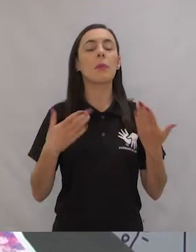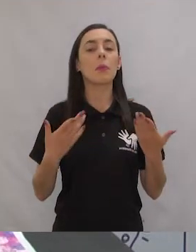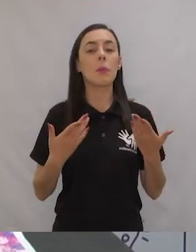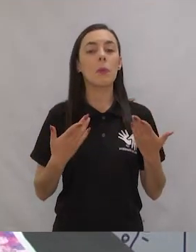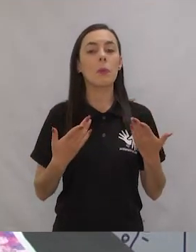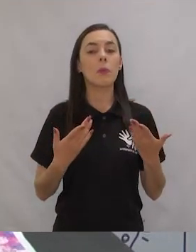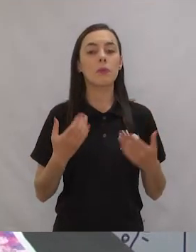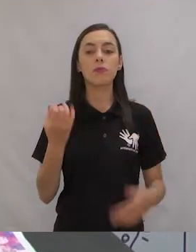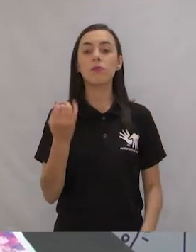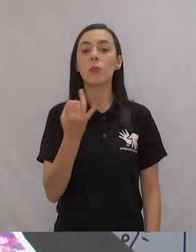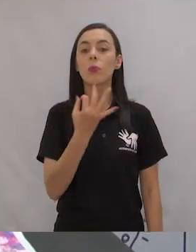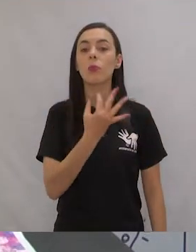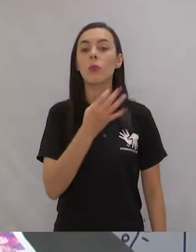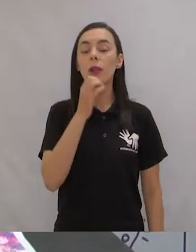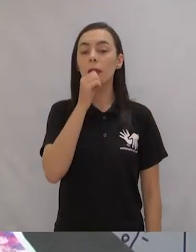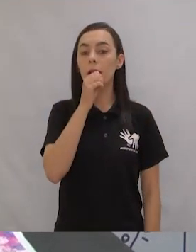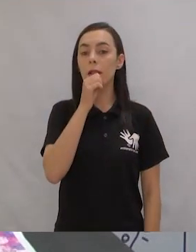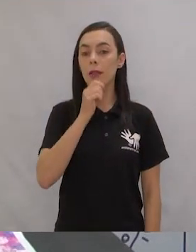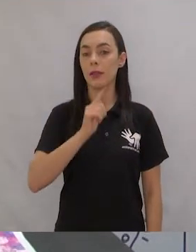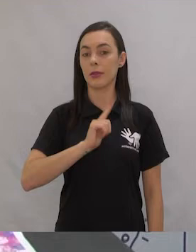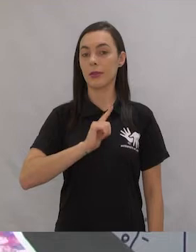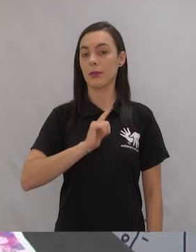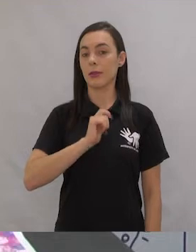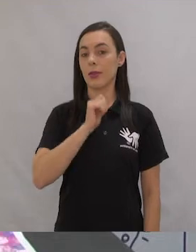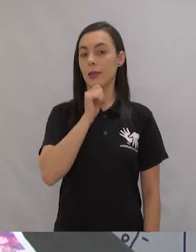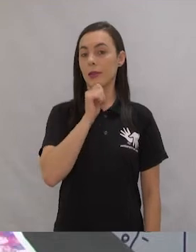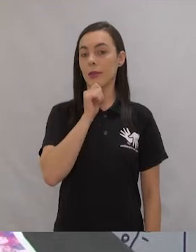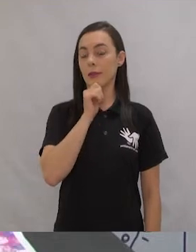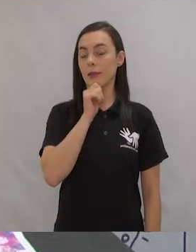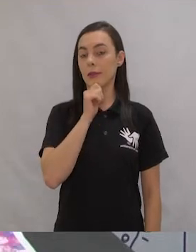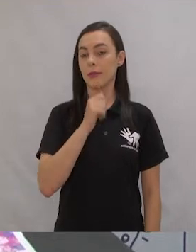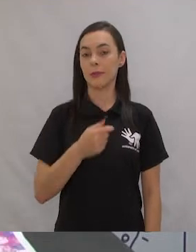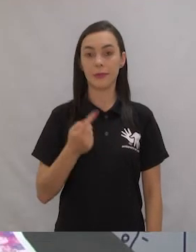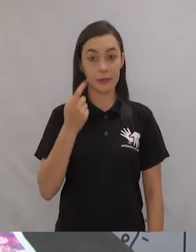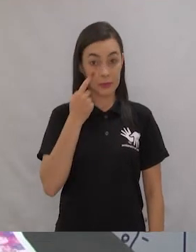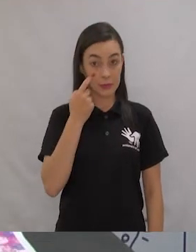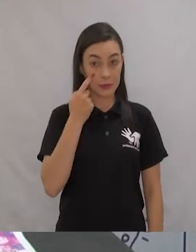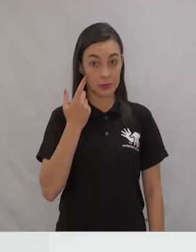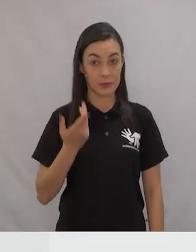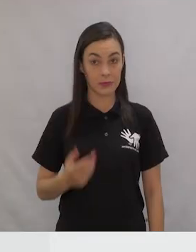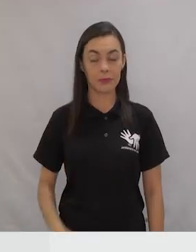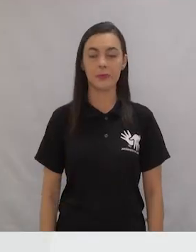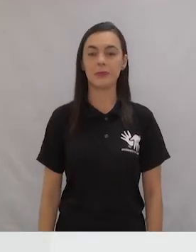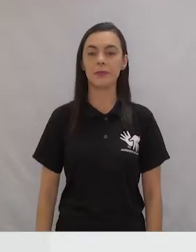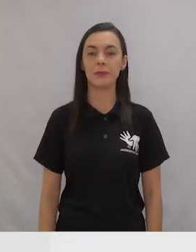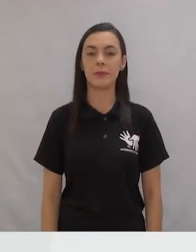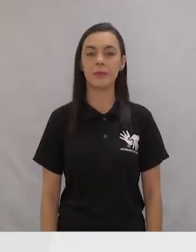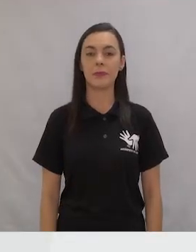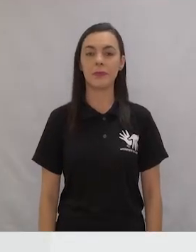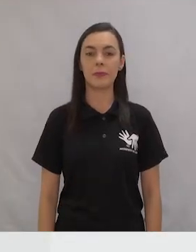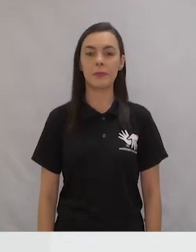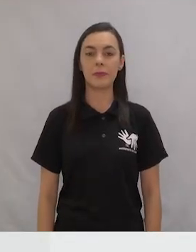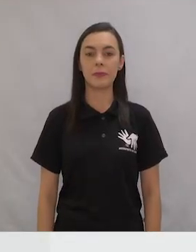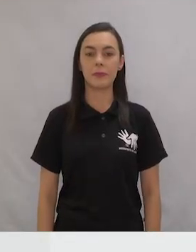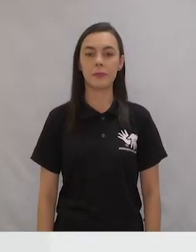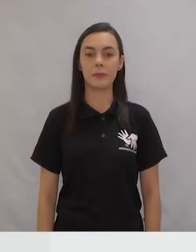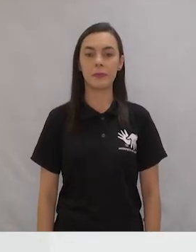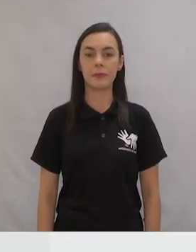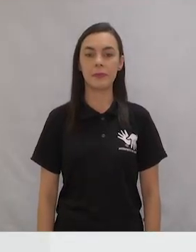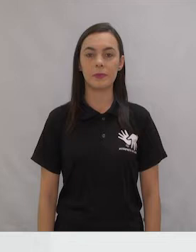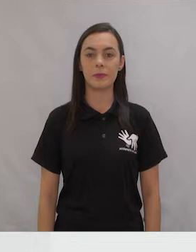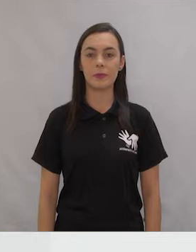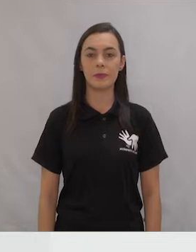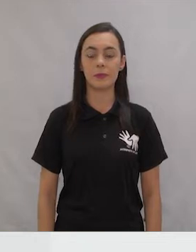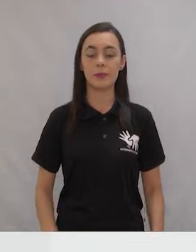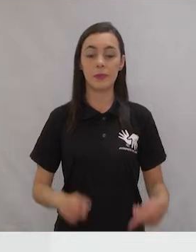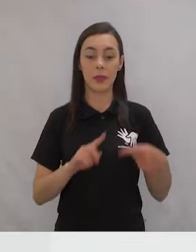final? Quantas laranjas restaram para a Ana? Vamos ver? Ana,